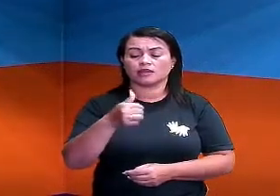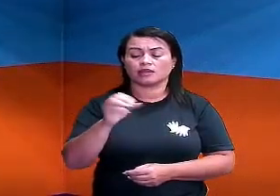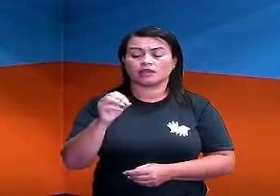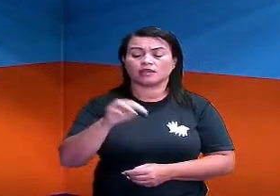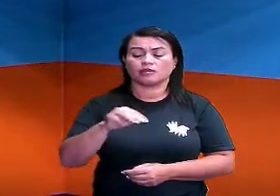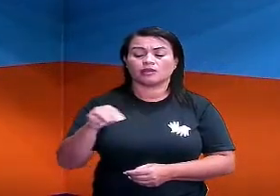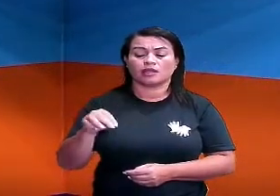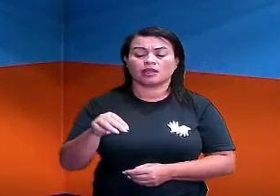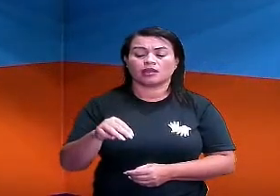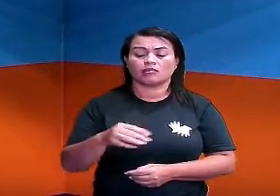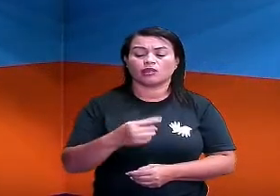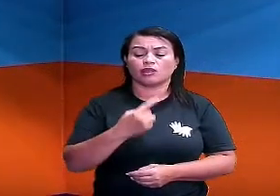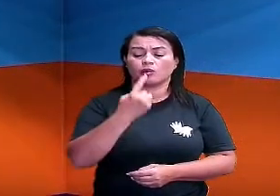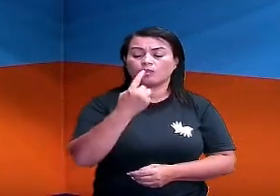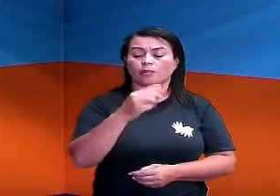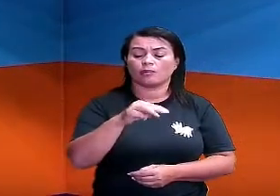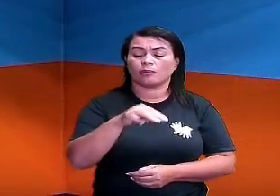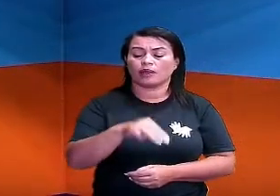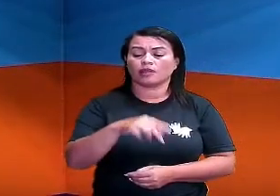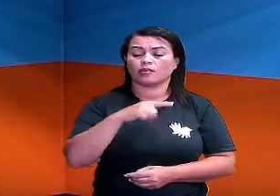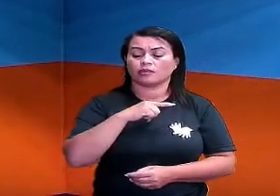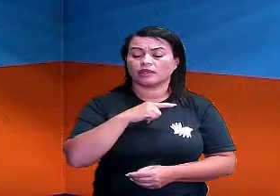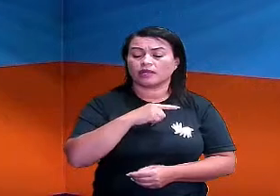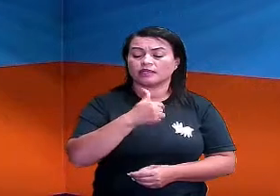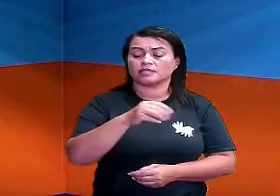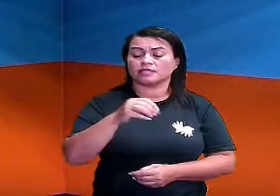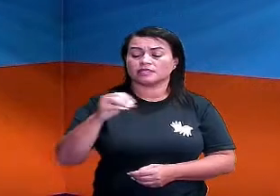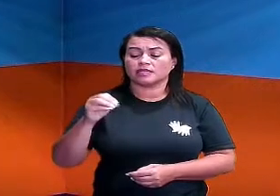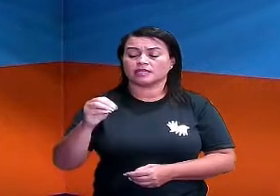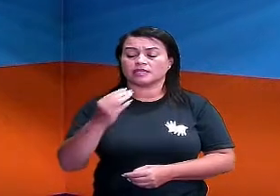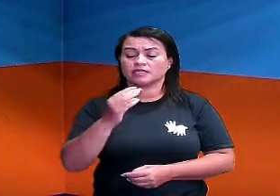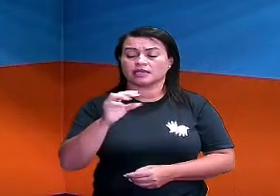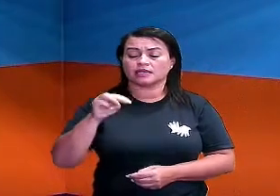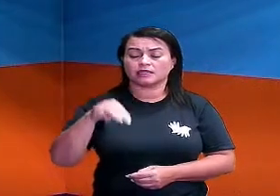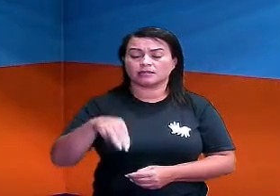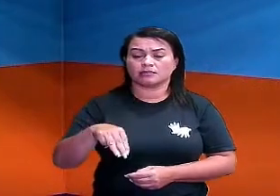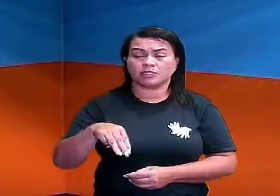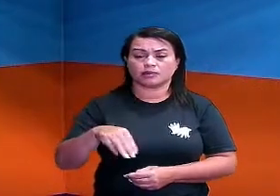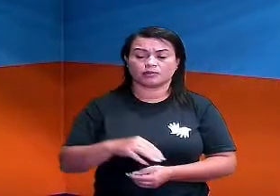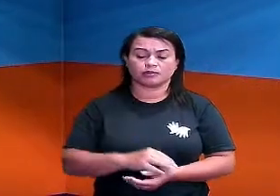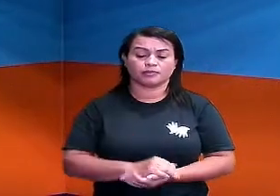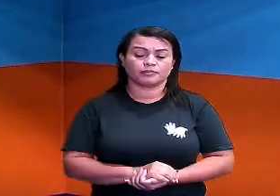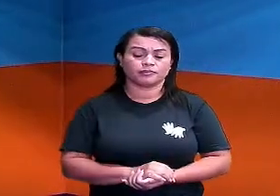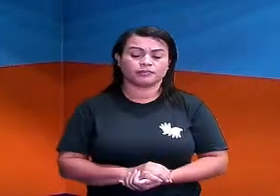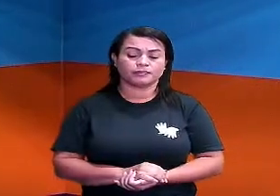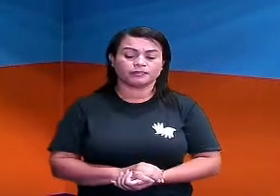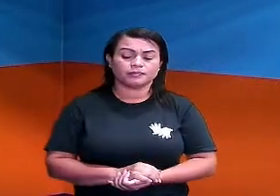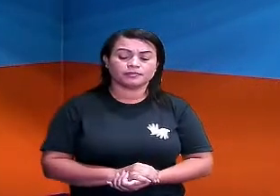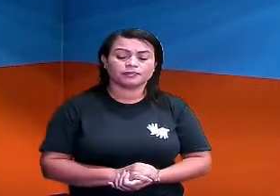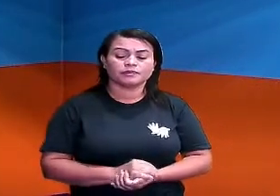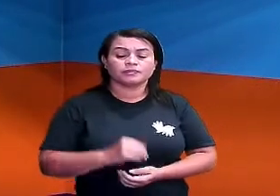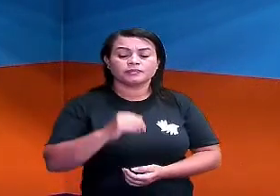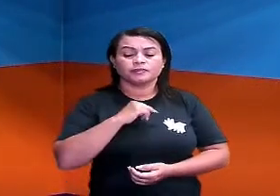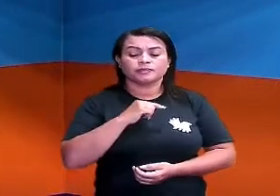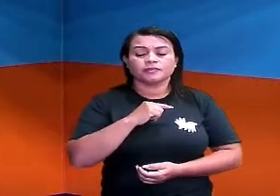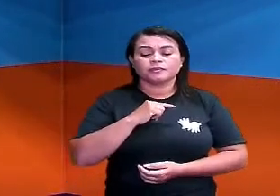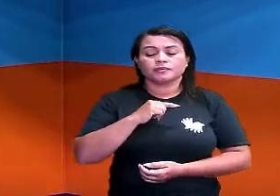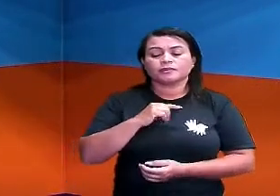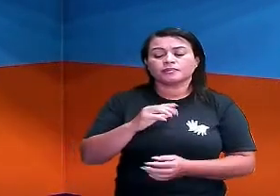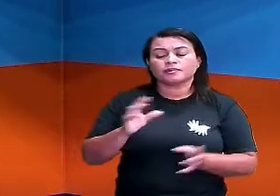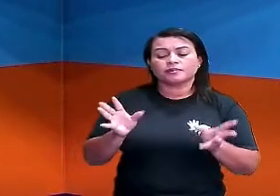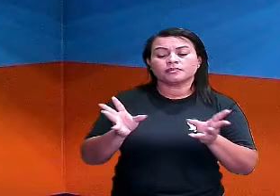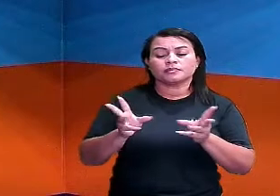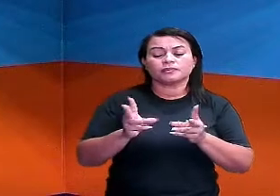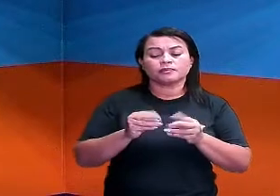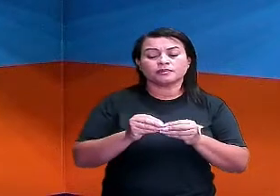E 1 metro tem 100 centímetros, tá? E aí aqui também o resumo, a